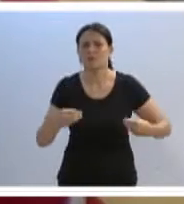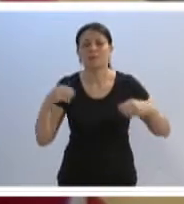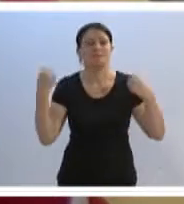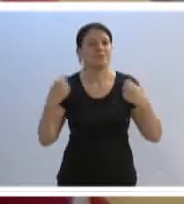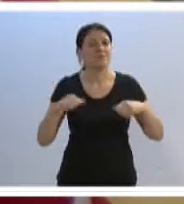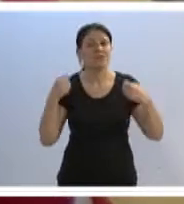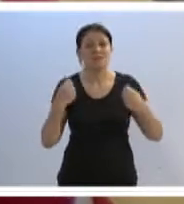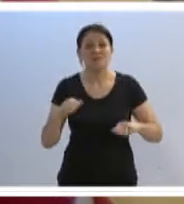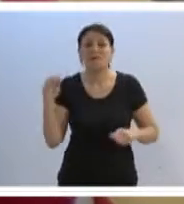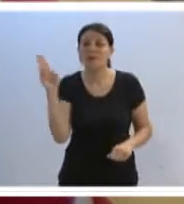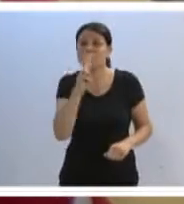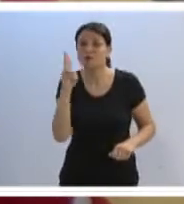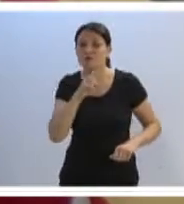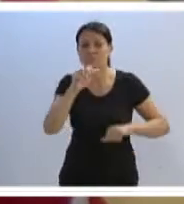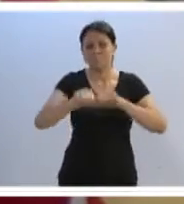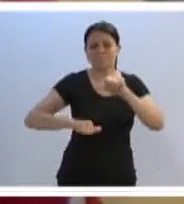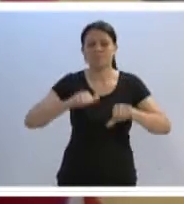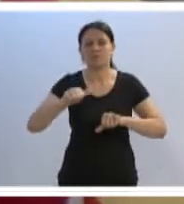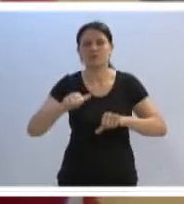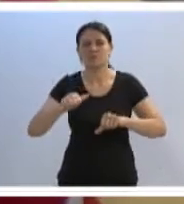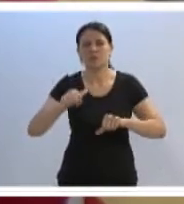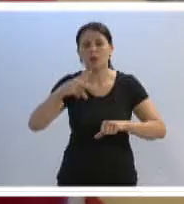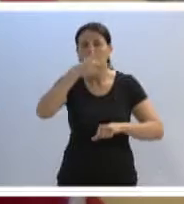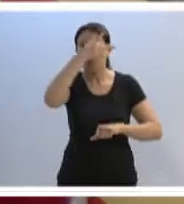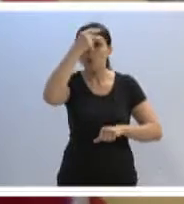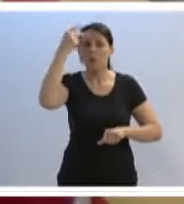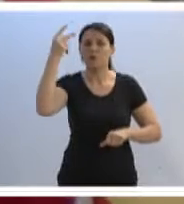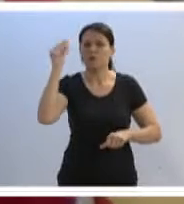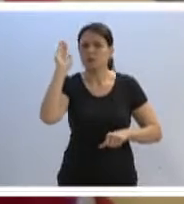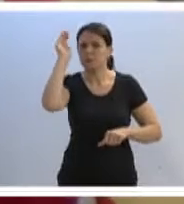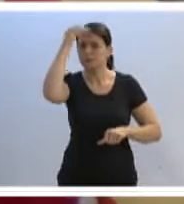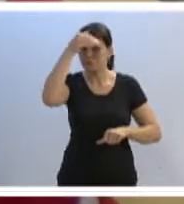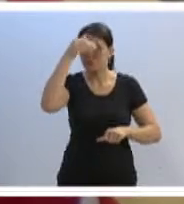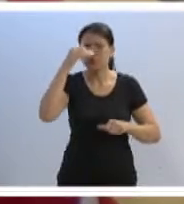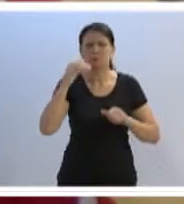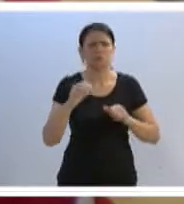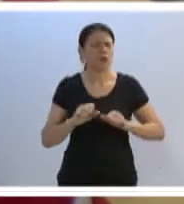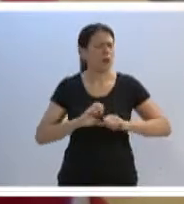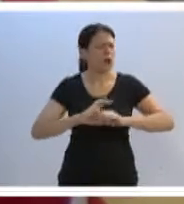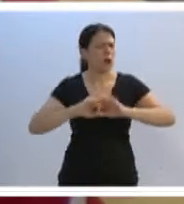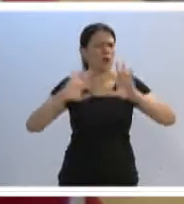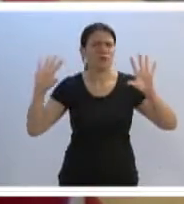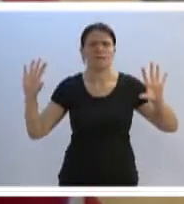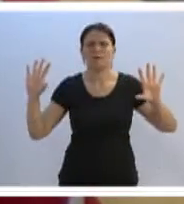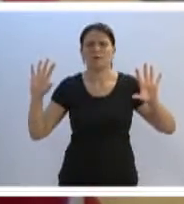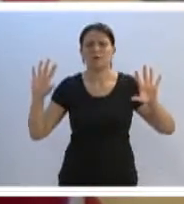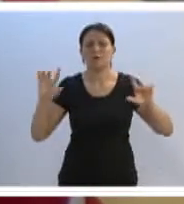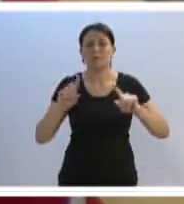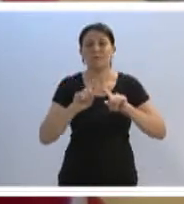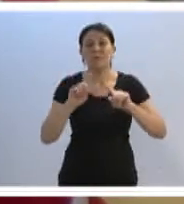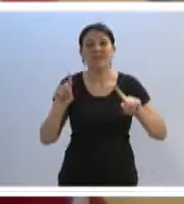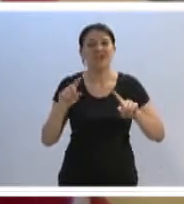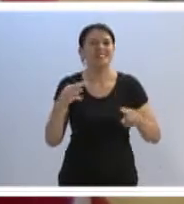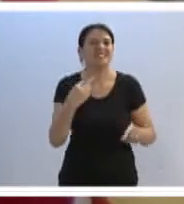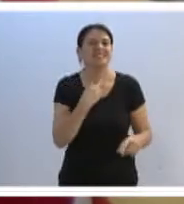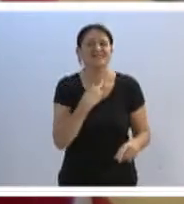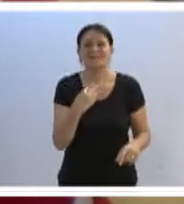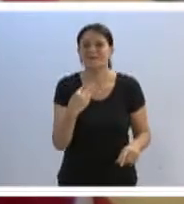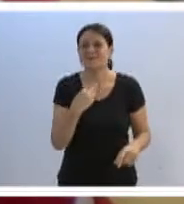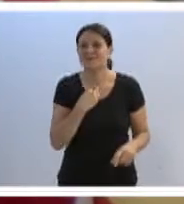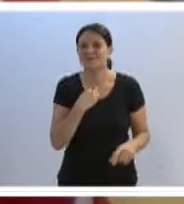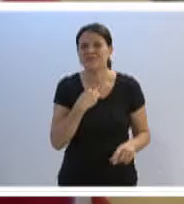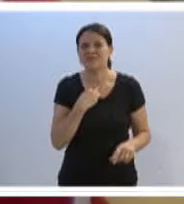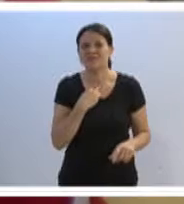ser urgentemente resolvido. O prefeito tem direito de fazer suas livres nomeações e exonerações. O que não tem direito de fazer